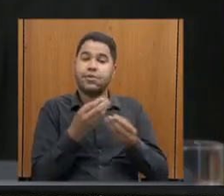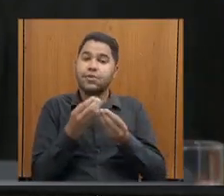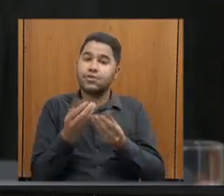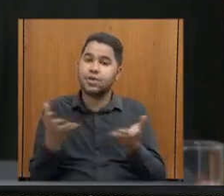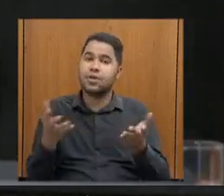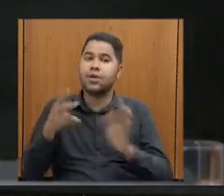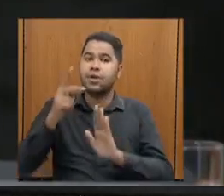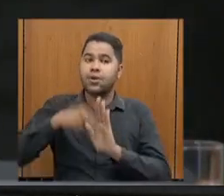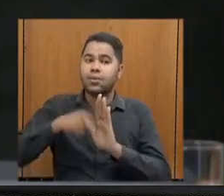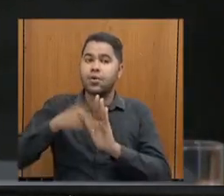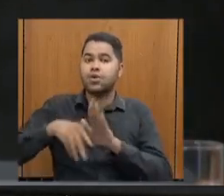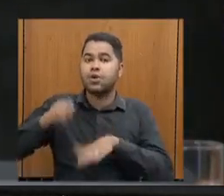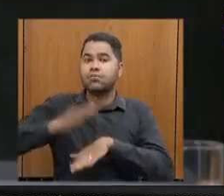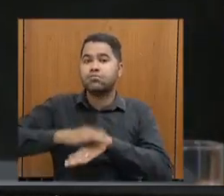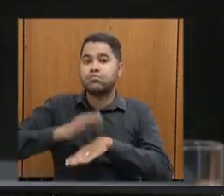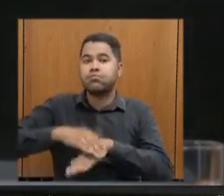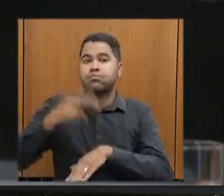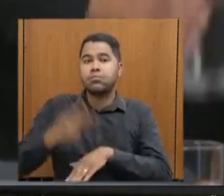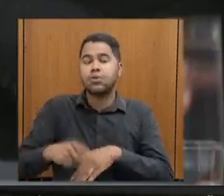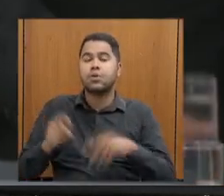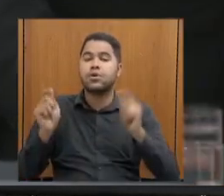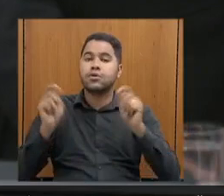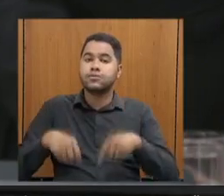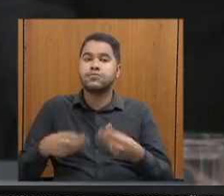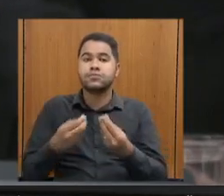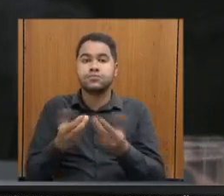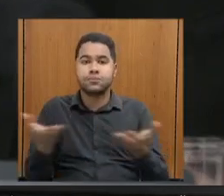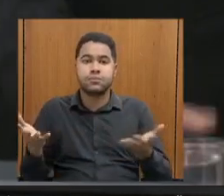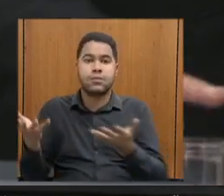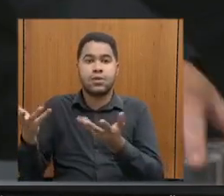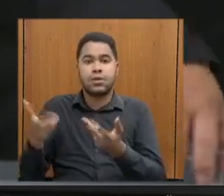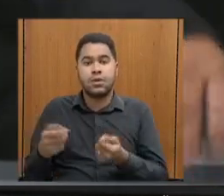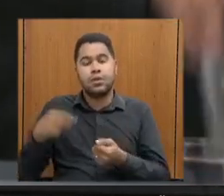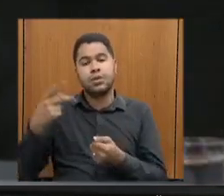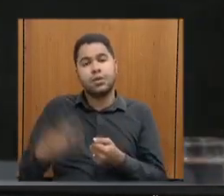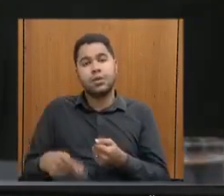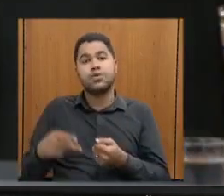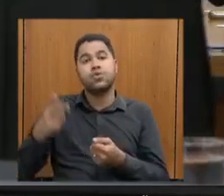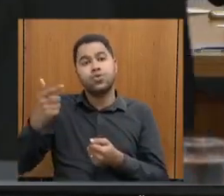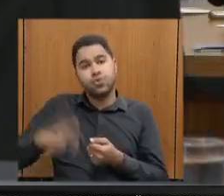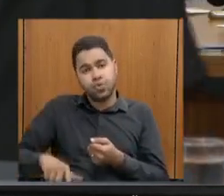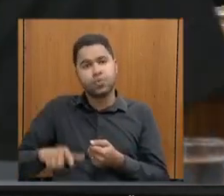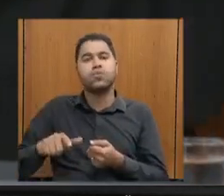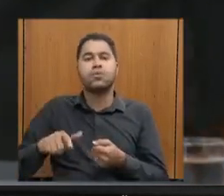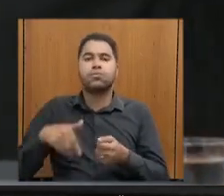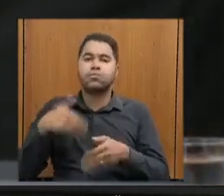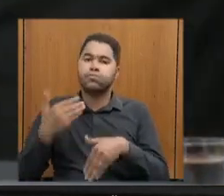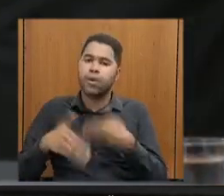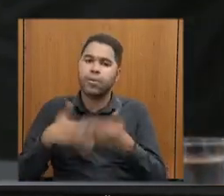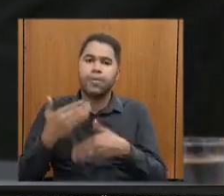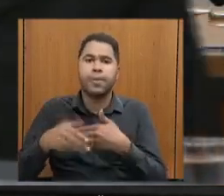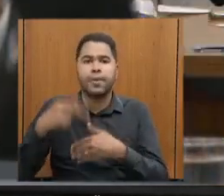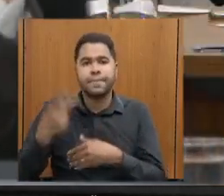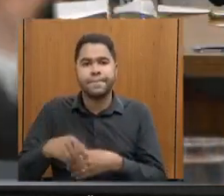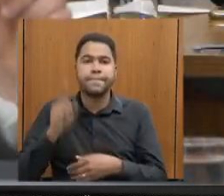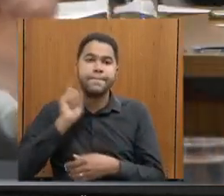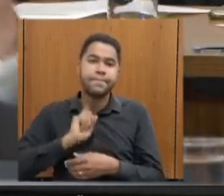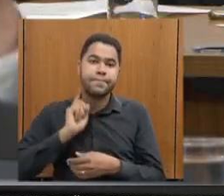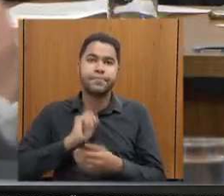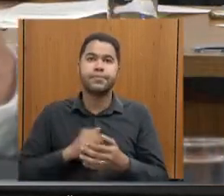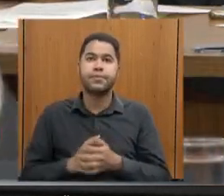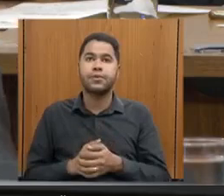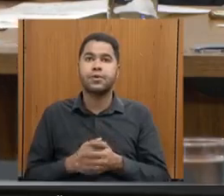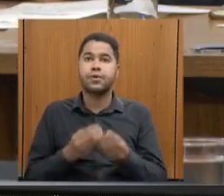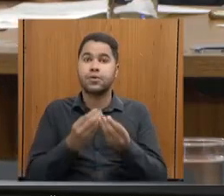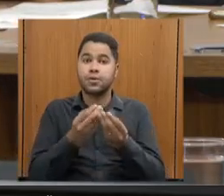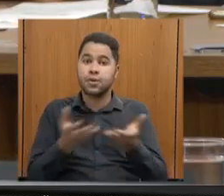projetos próprios para poder servir os clientes da Cemig de novo gerando desenvolvimento em Minas e